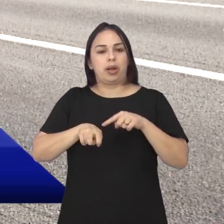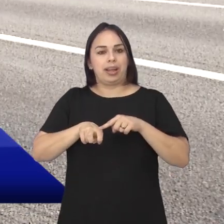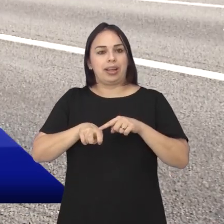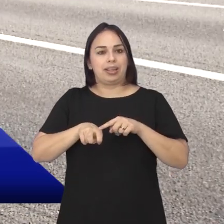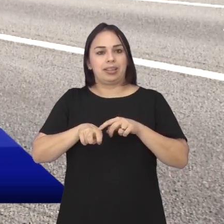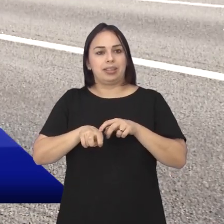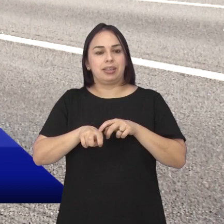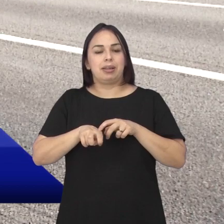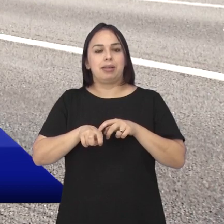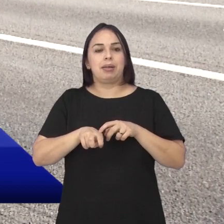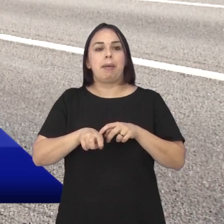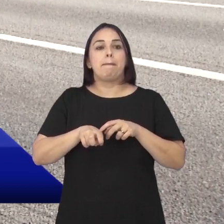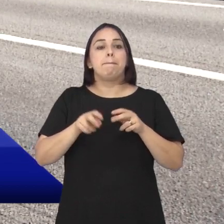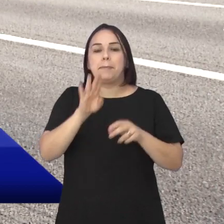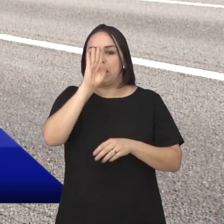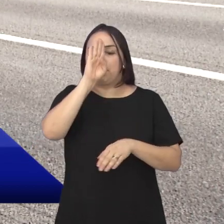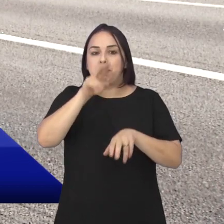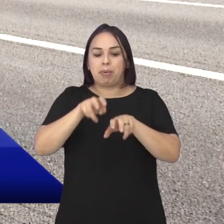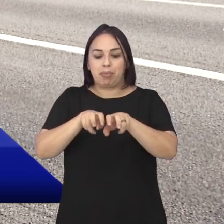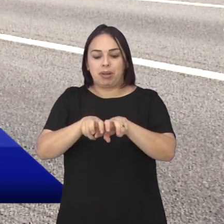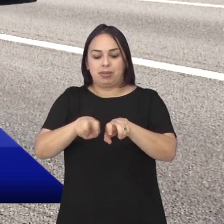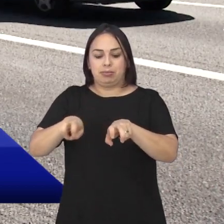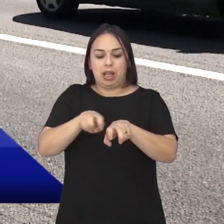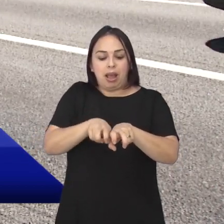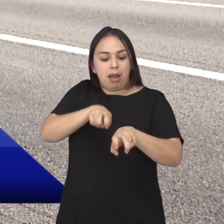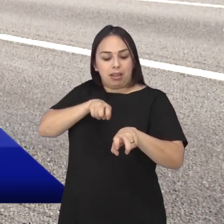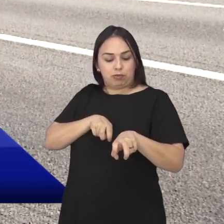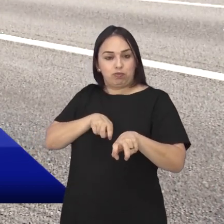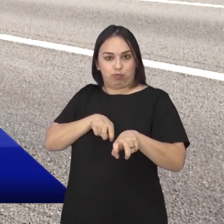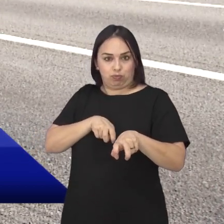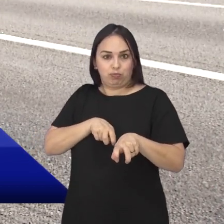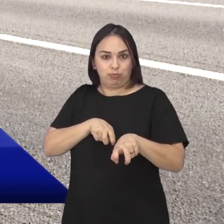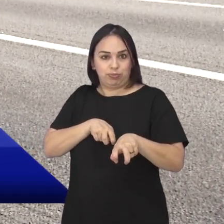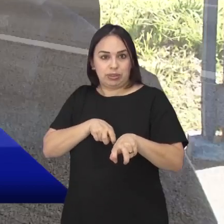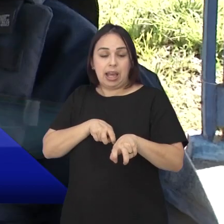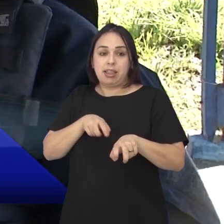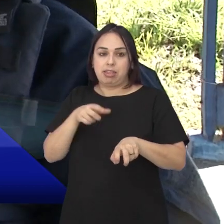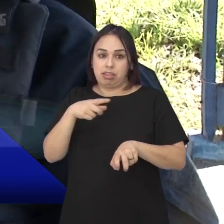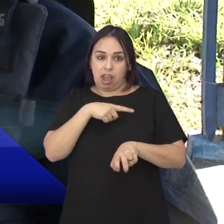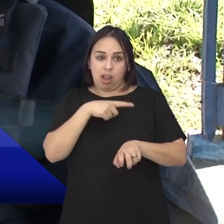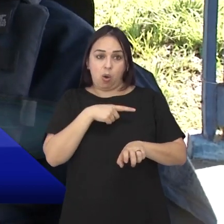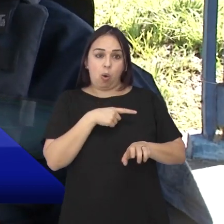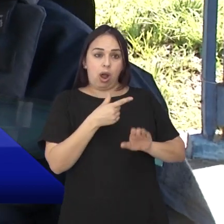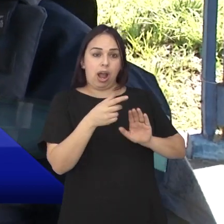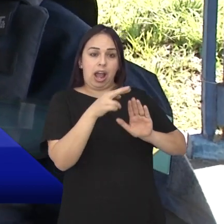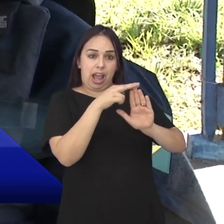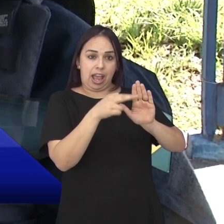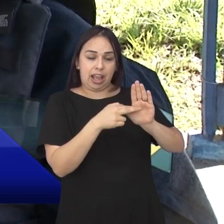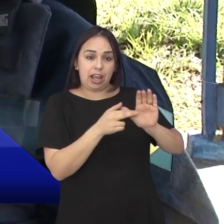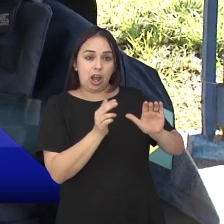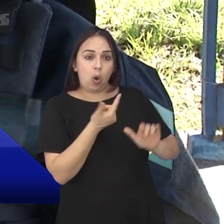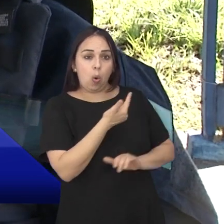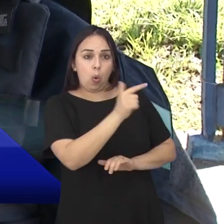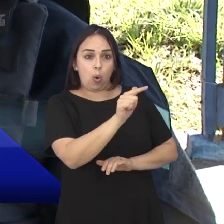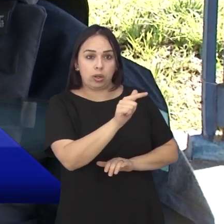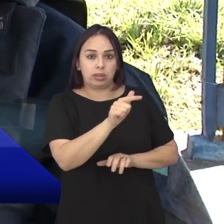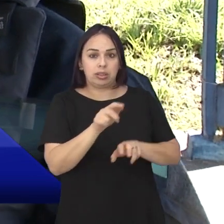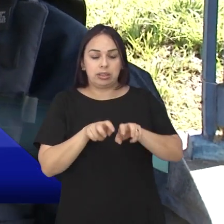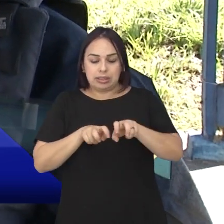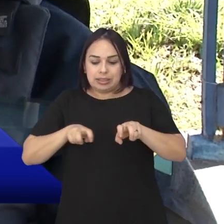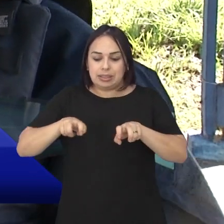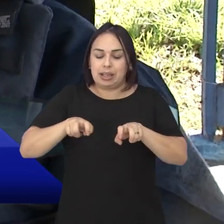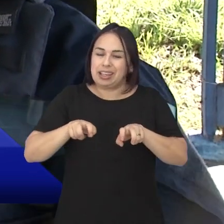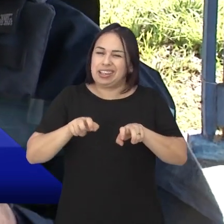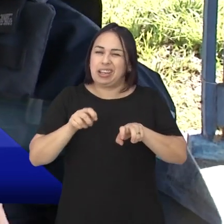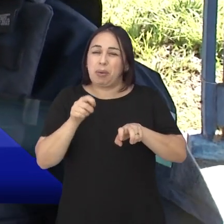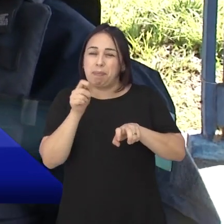adequado, principalmente no banco traseiro. Existem outras regras que é a exceção à regra da criança aí no banco